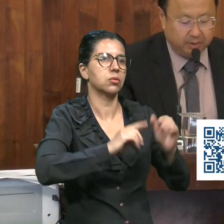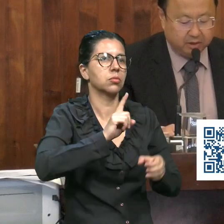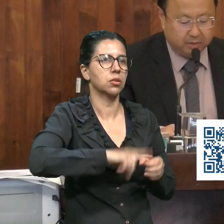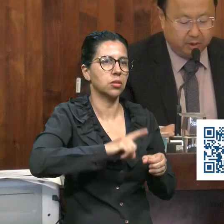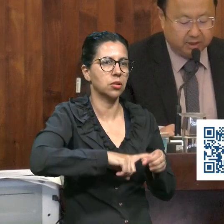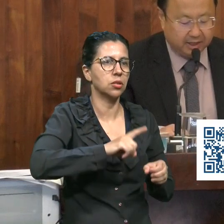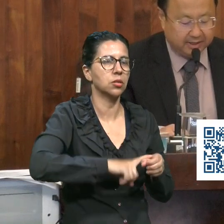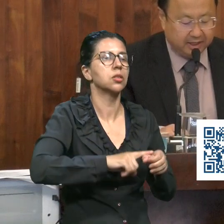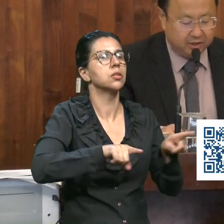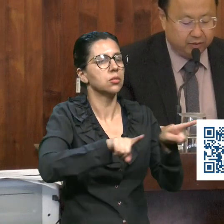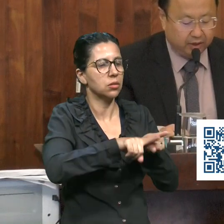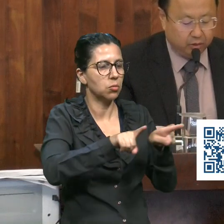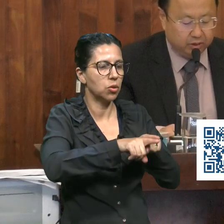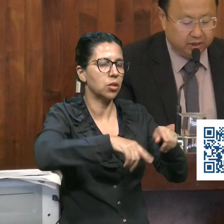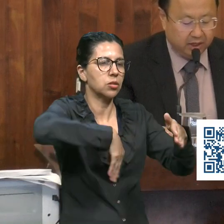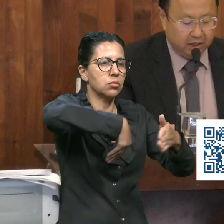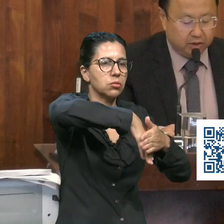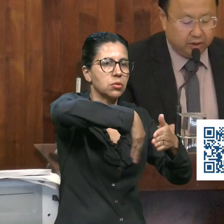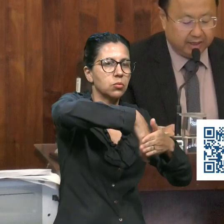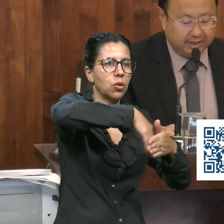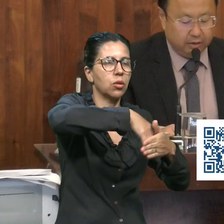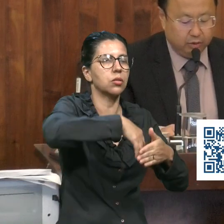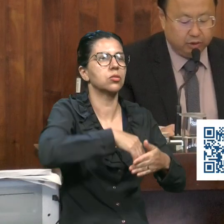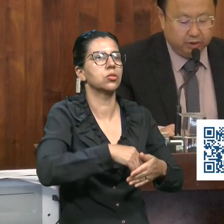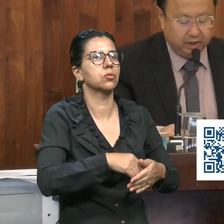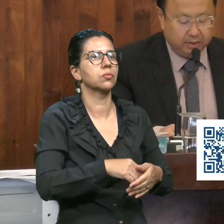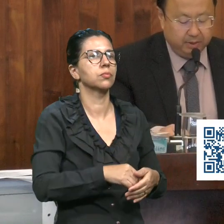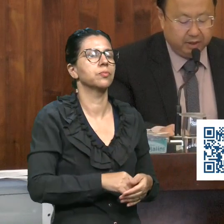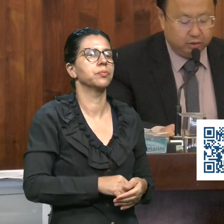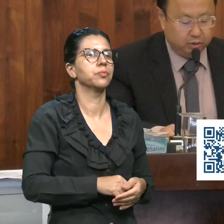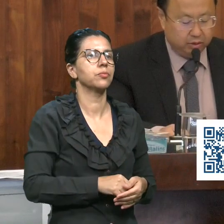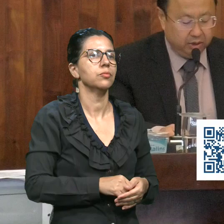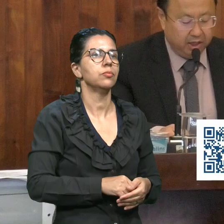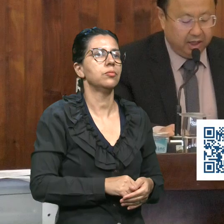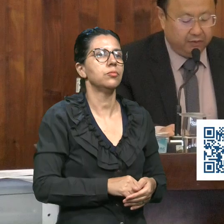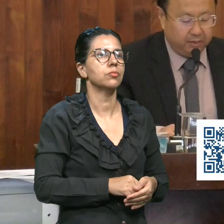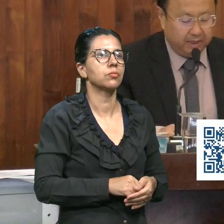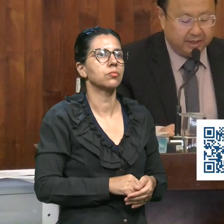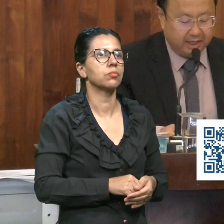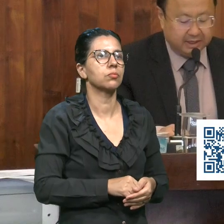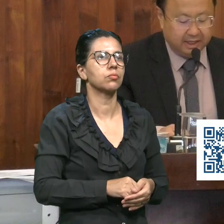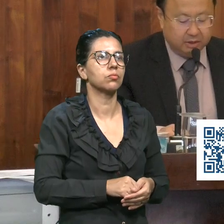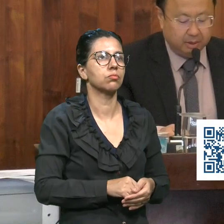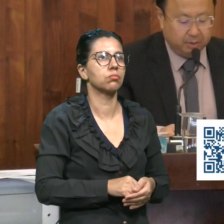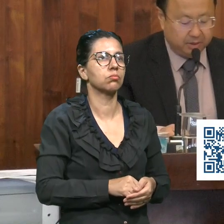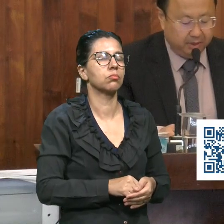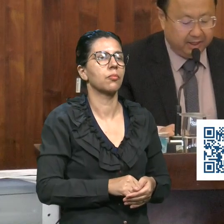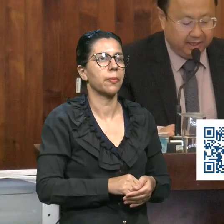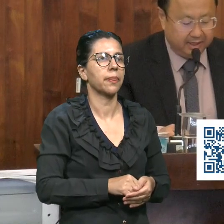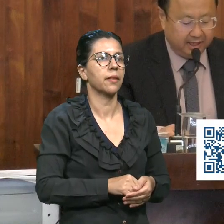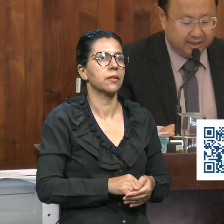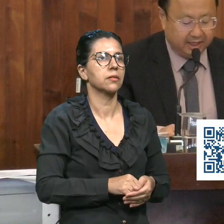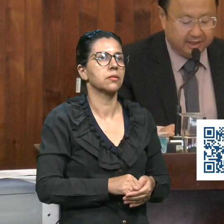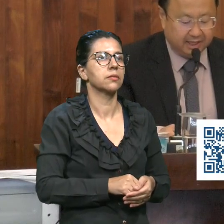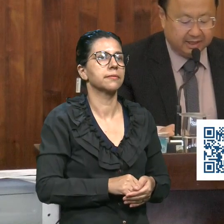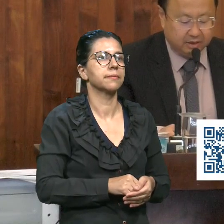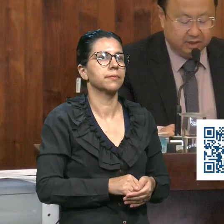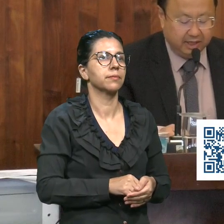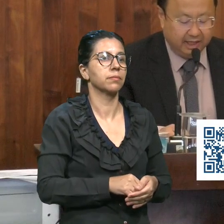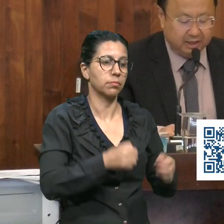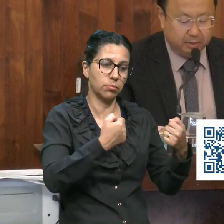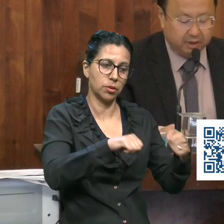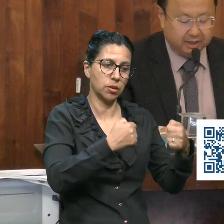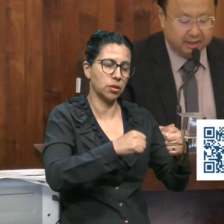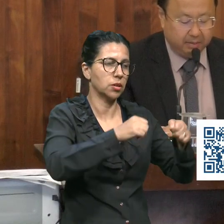secretário municipal de Esporte, Lazer e Juventude, senhor Gastão Lúcio Rodrigues Pinheiro Júnior, informar essa casa de lei sobre a possibilidade de realizar a instalação